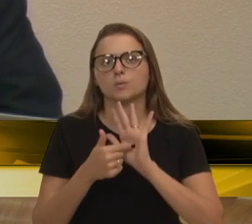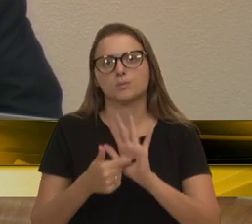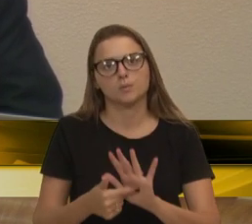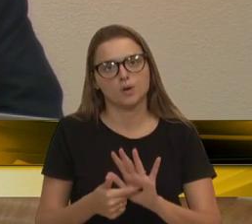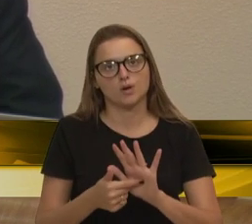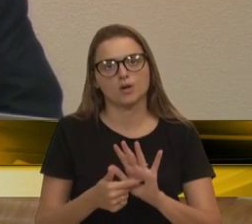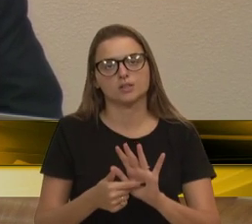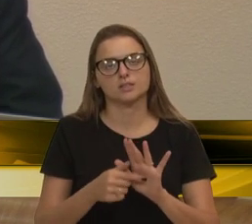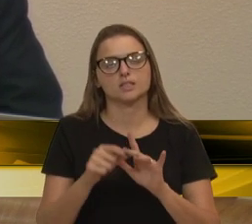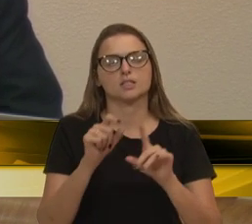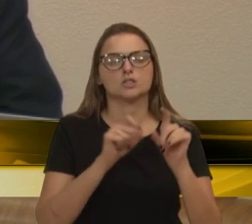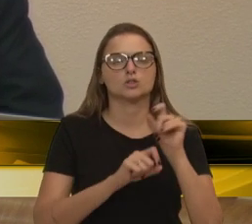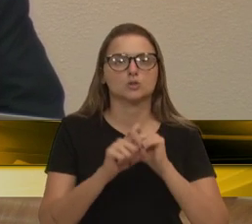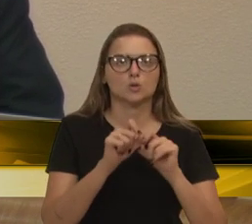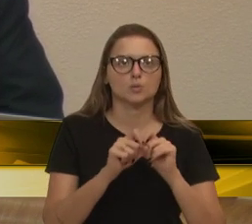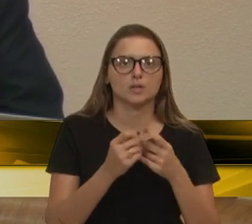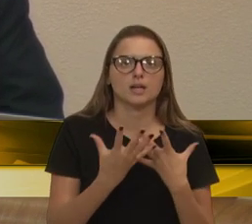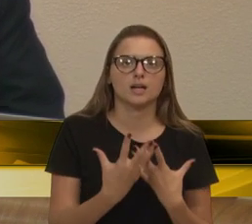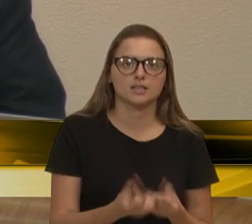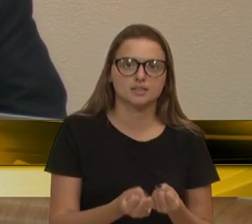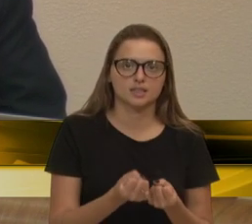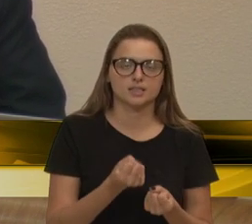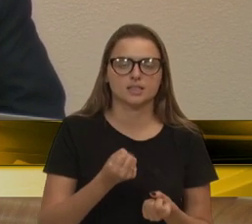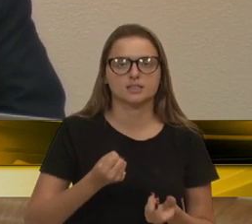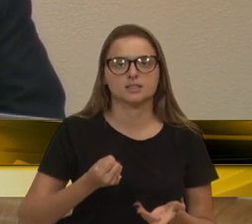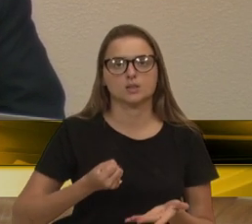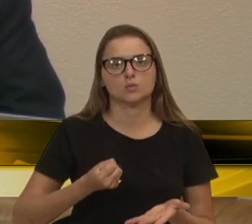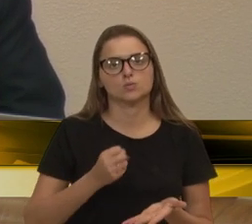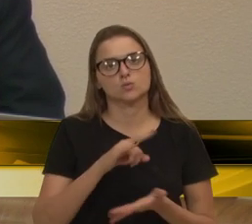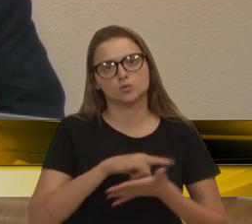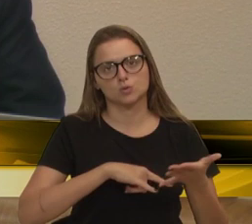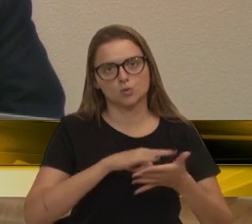mandatos de segurança tombados sobre números